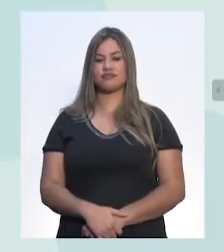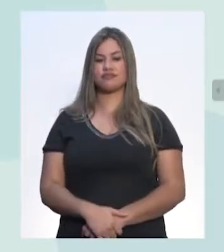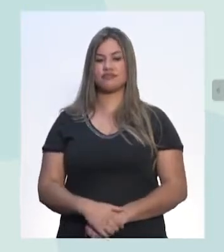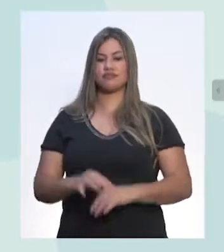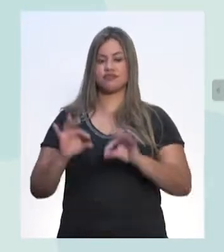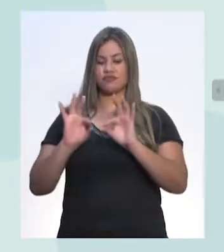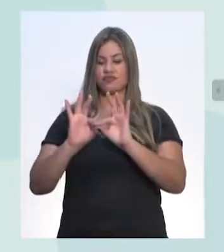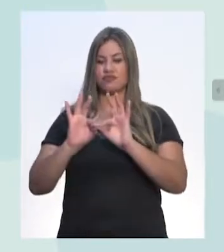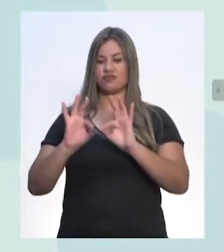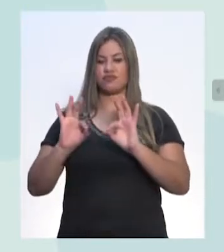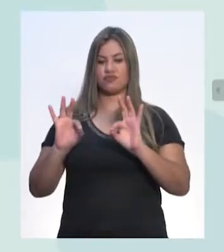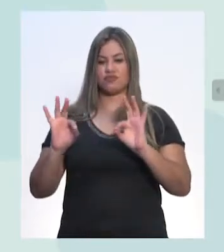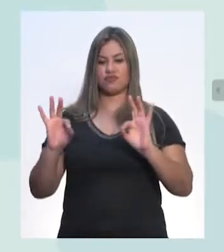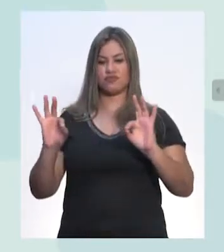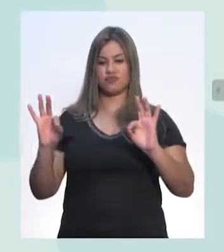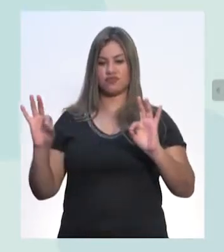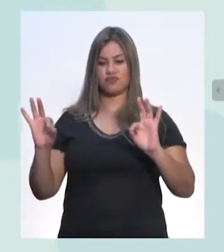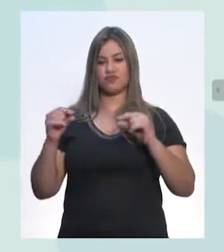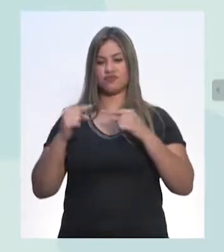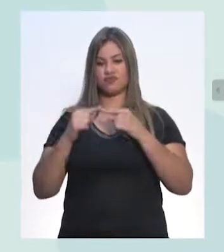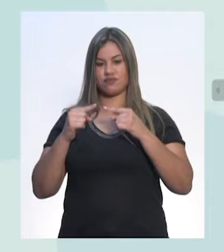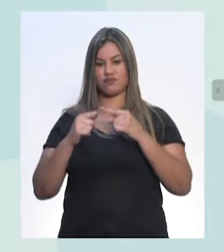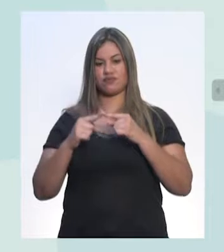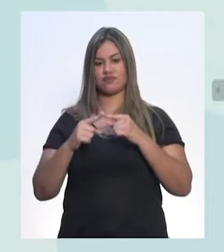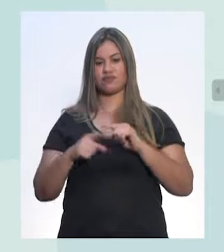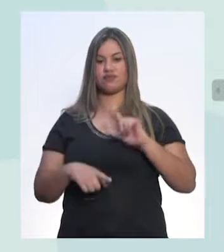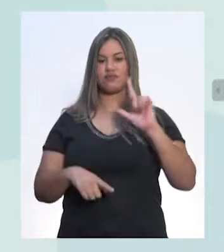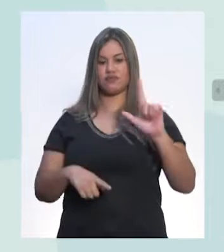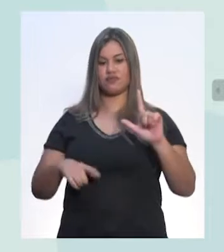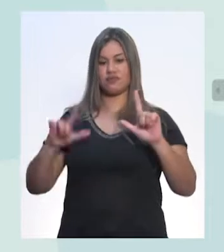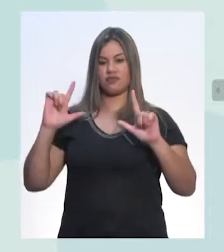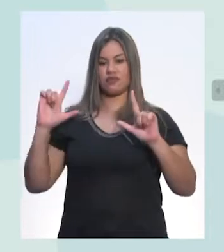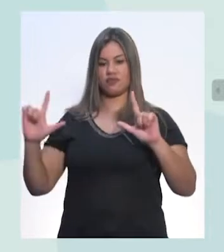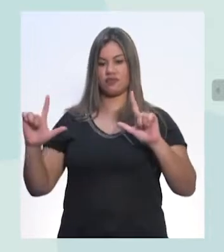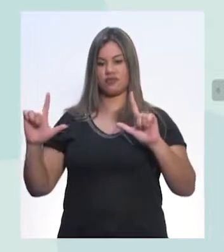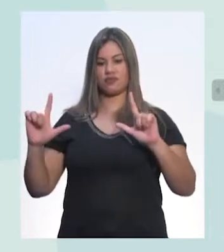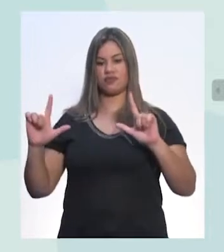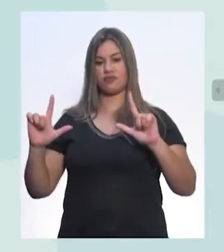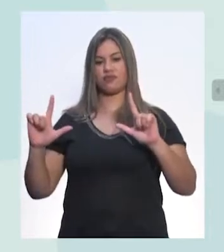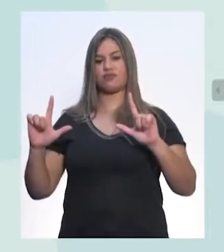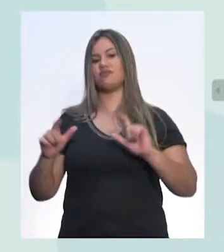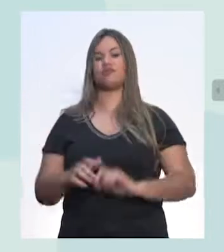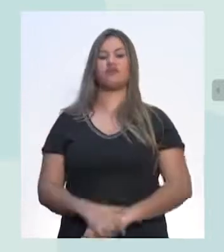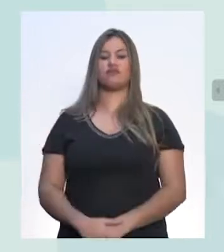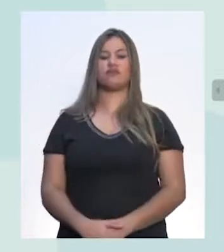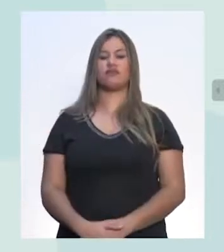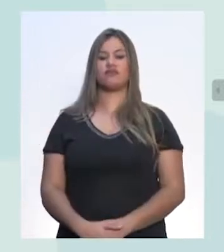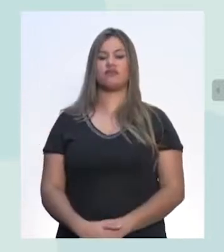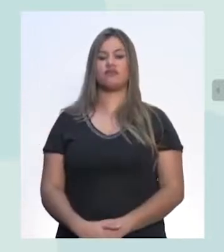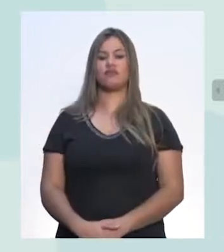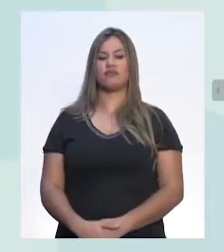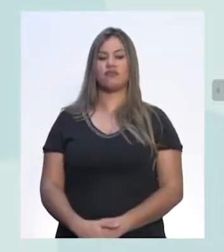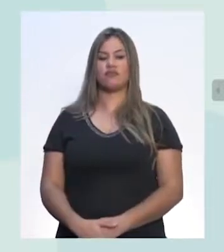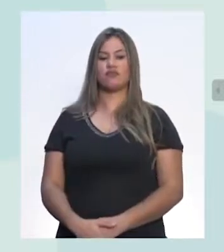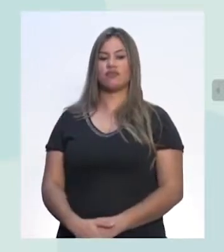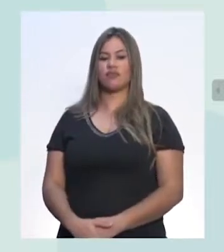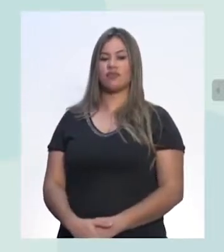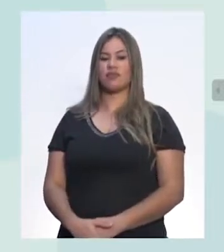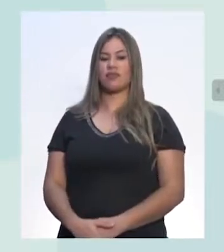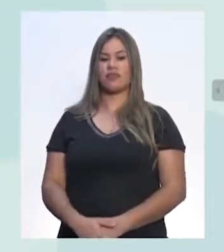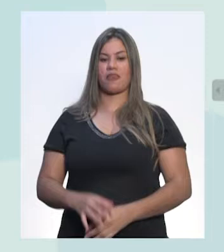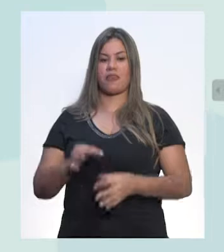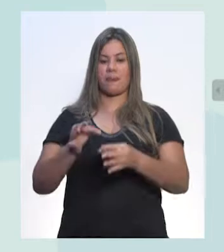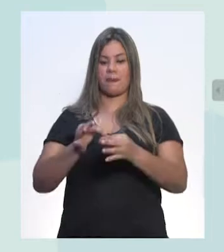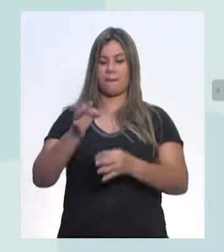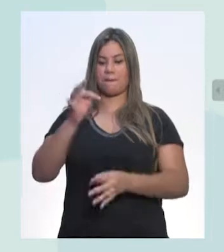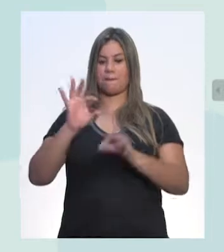Largura. Vou representar também os dois lados como largura. Se perímetro é